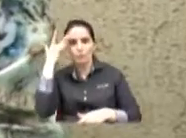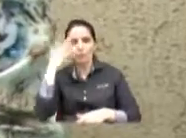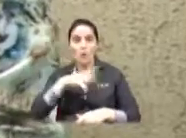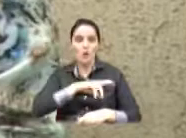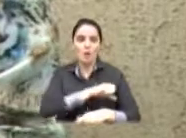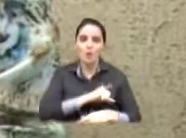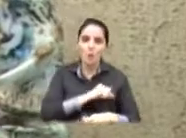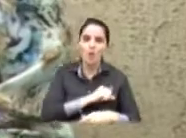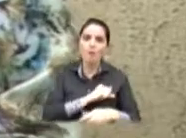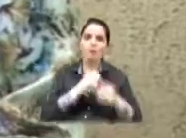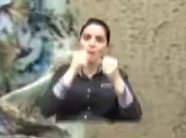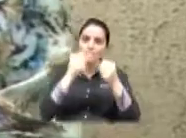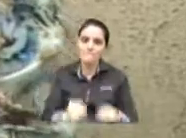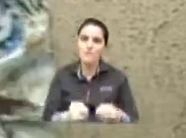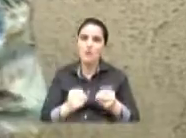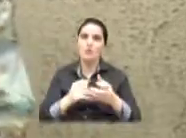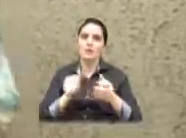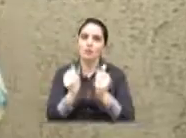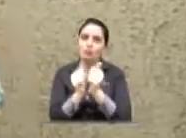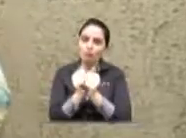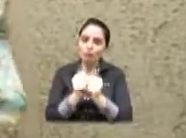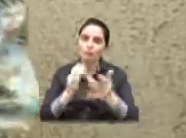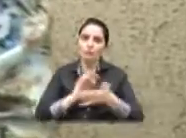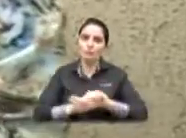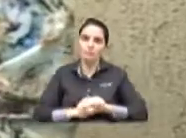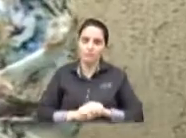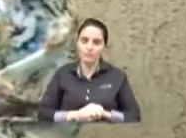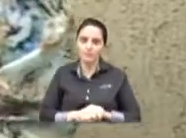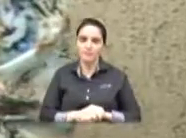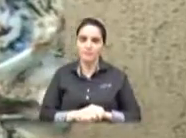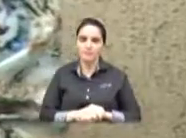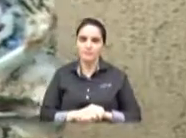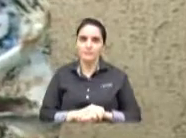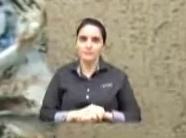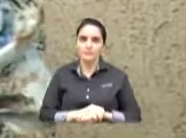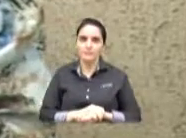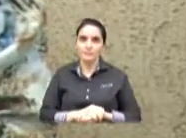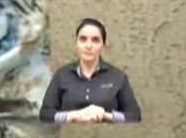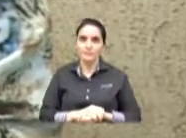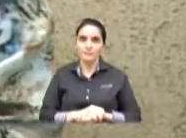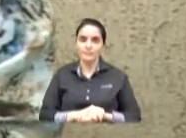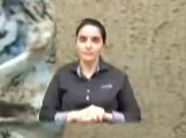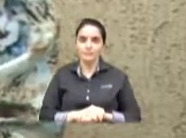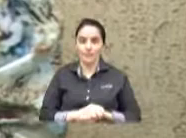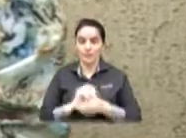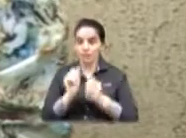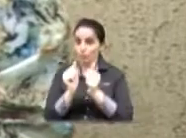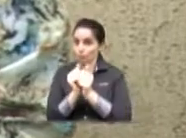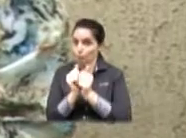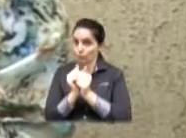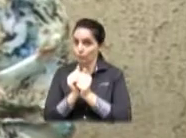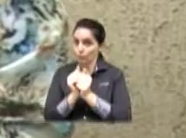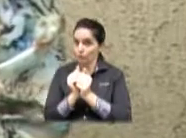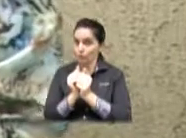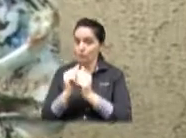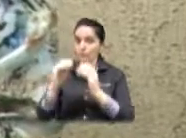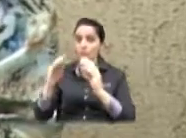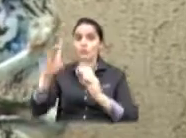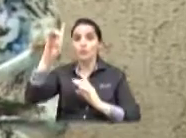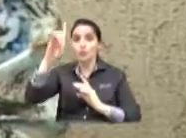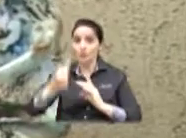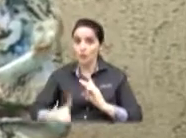participar 7 então nos reunimos com a direção da escola eles aceitaram